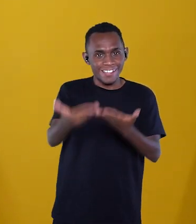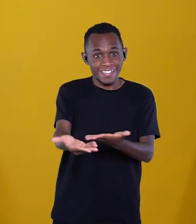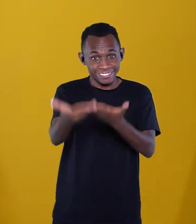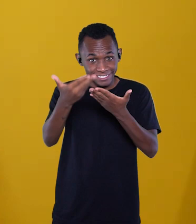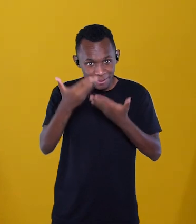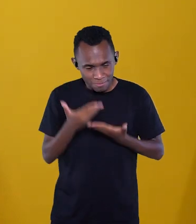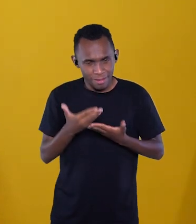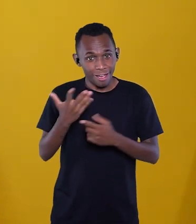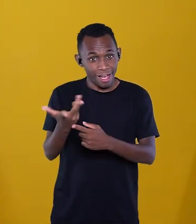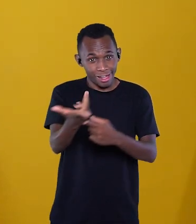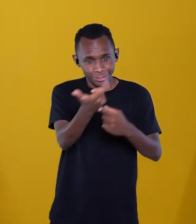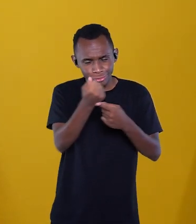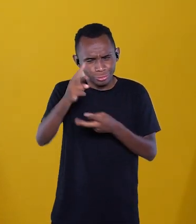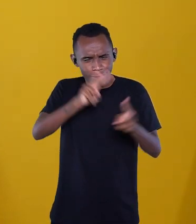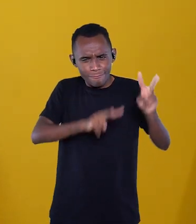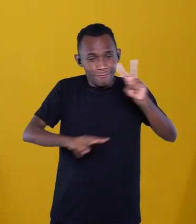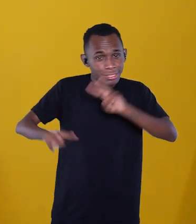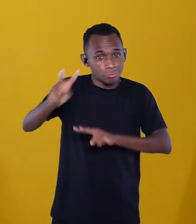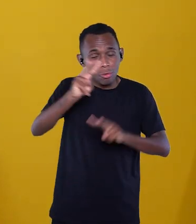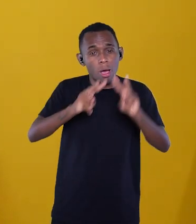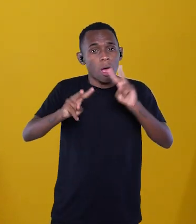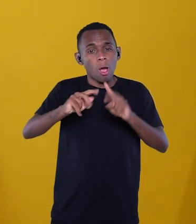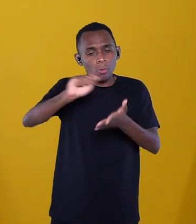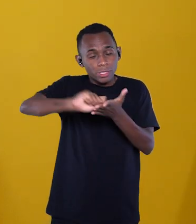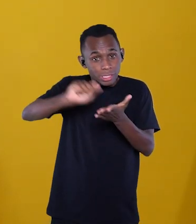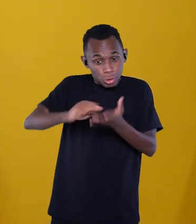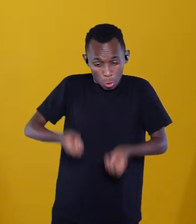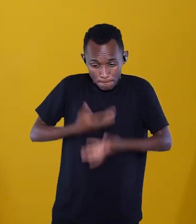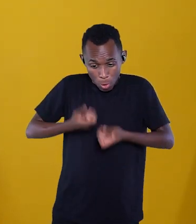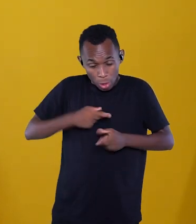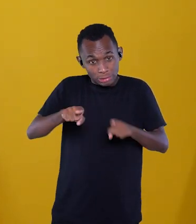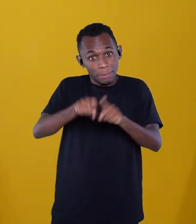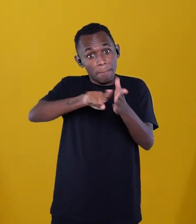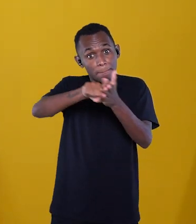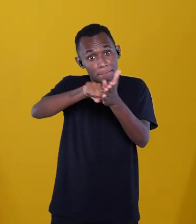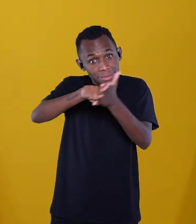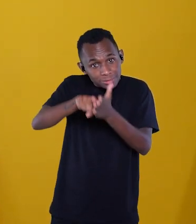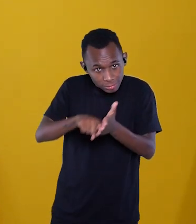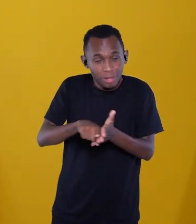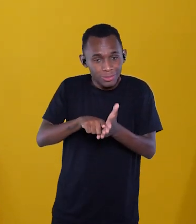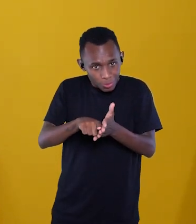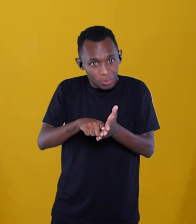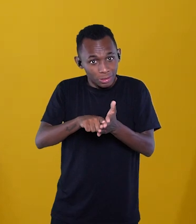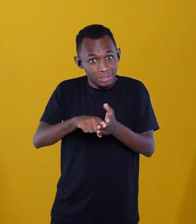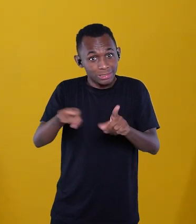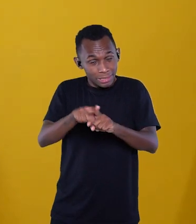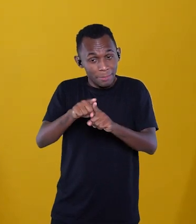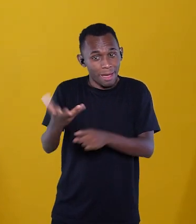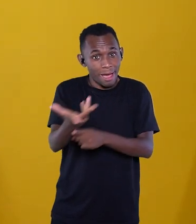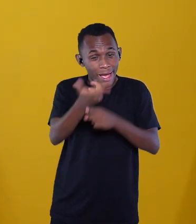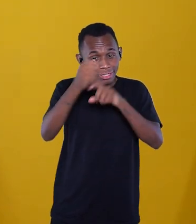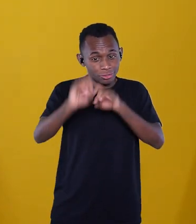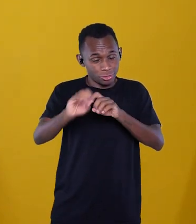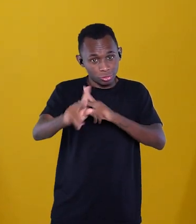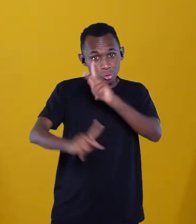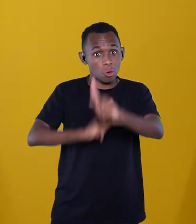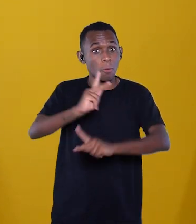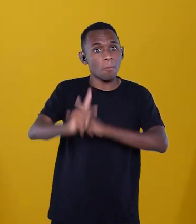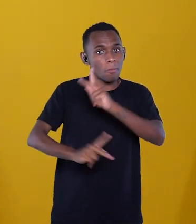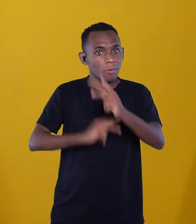receber artista visual, escritora, poeta, pesquisadora e arte educadora